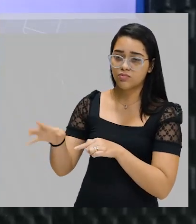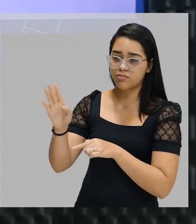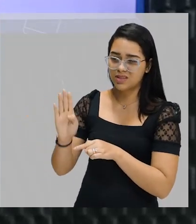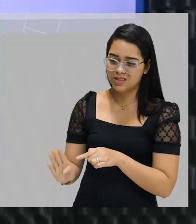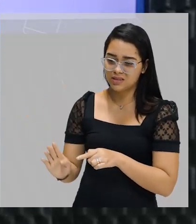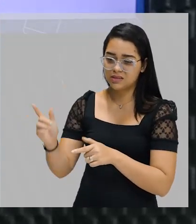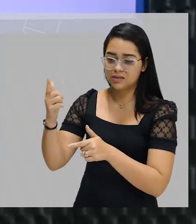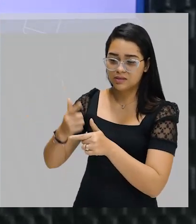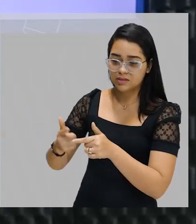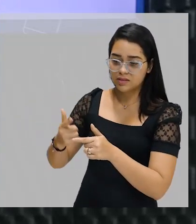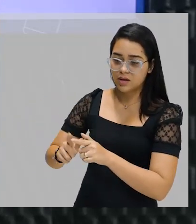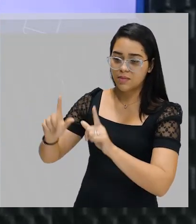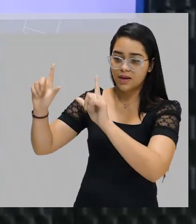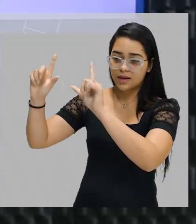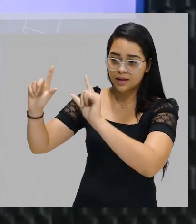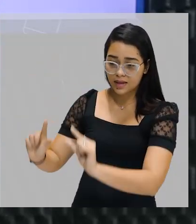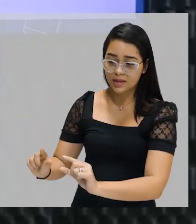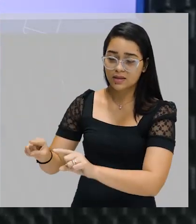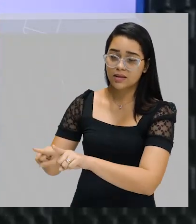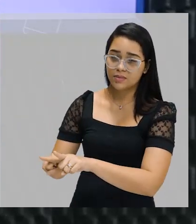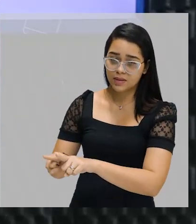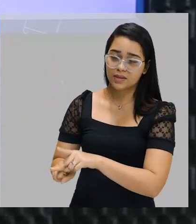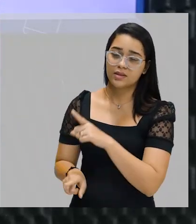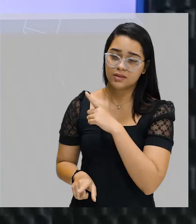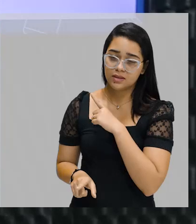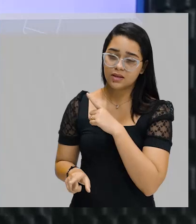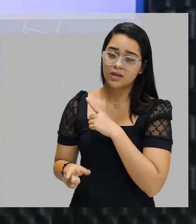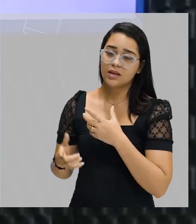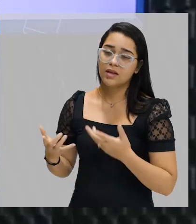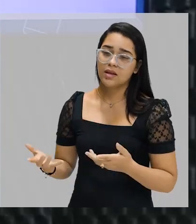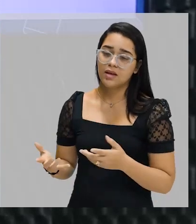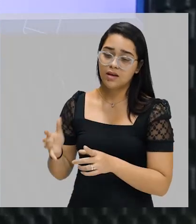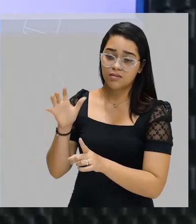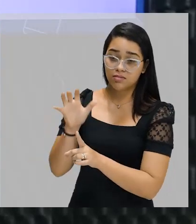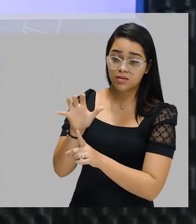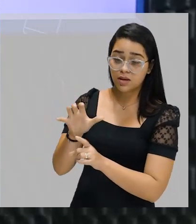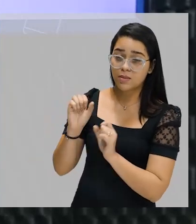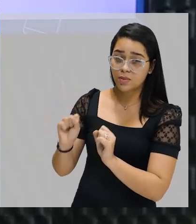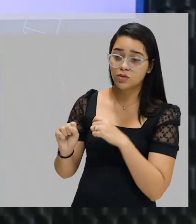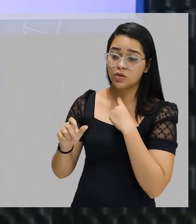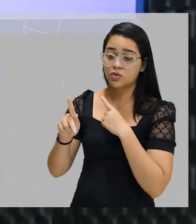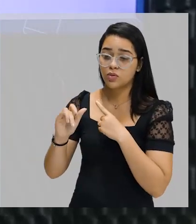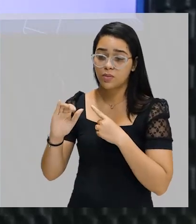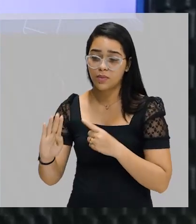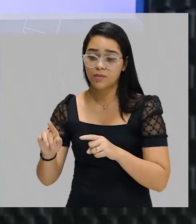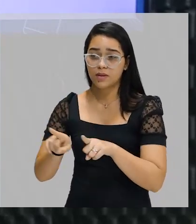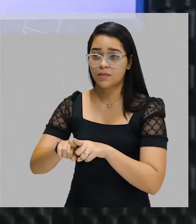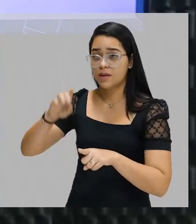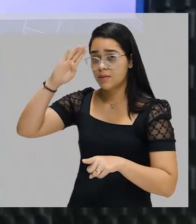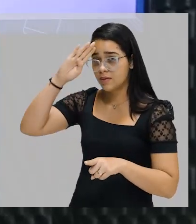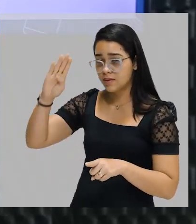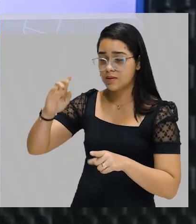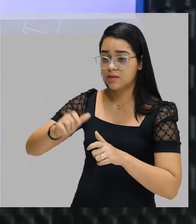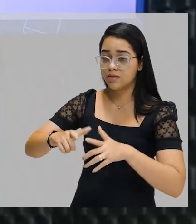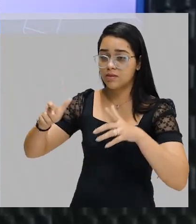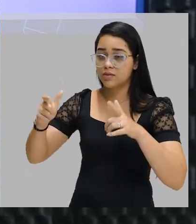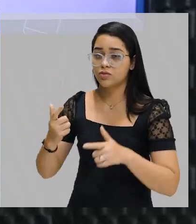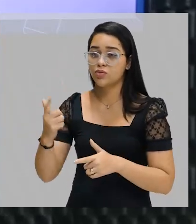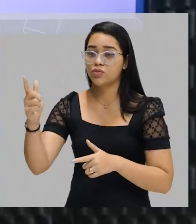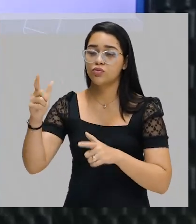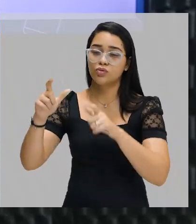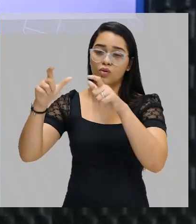crise, ter uma queda de produção, e essa queda de produção afetar tanto o nosso PIB, mas principalmente a produção alimentar de